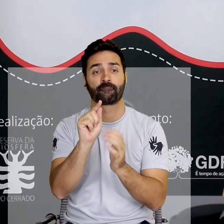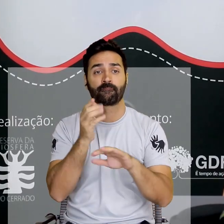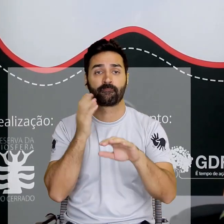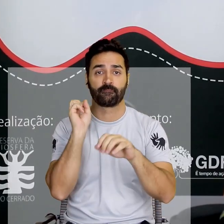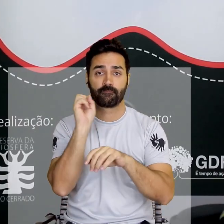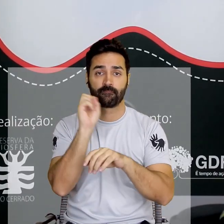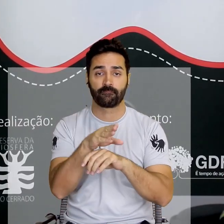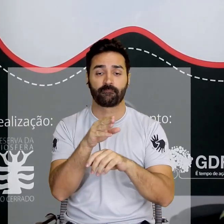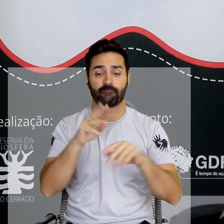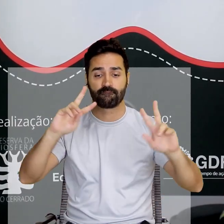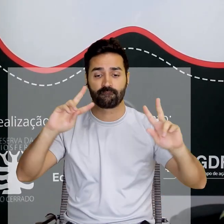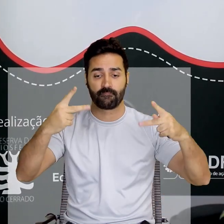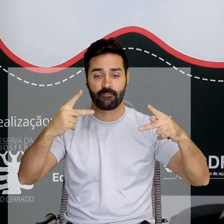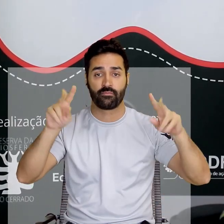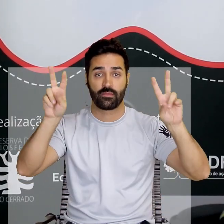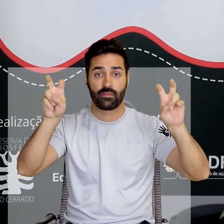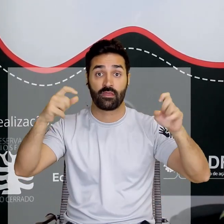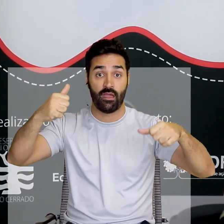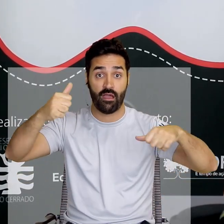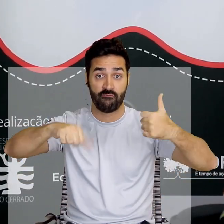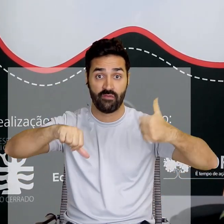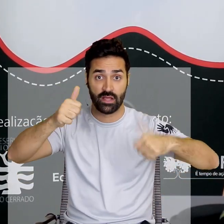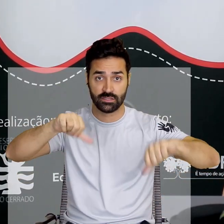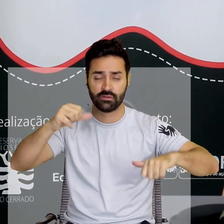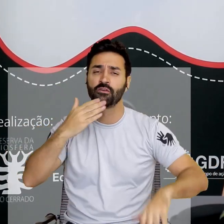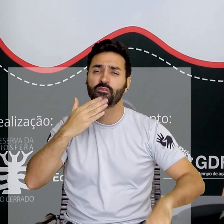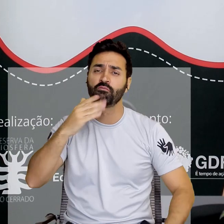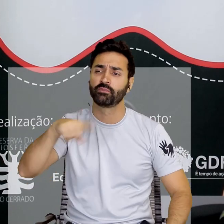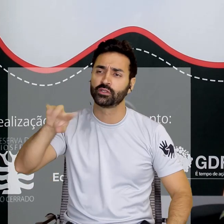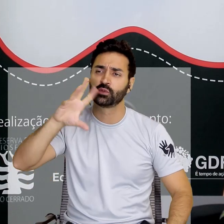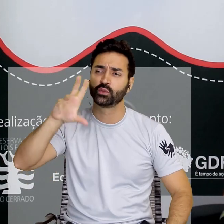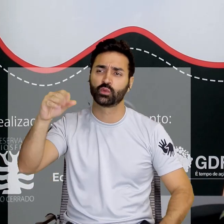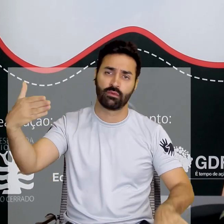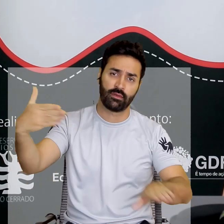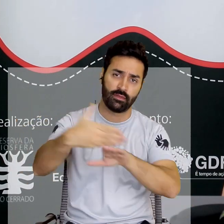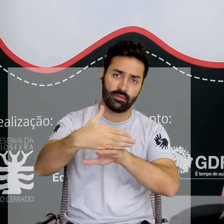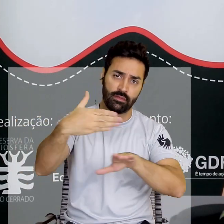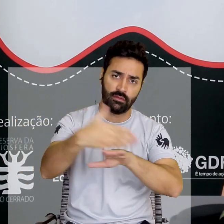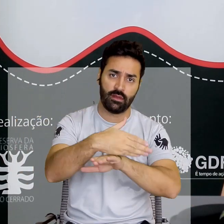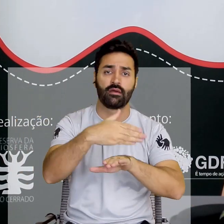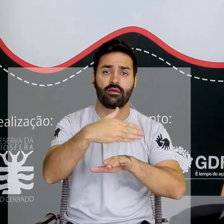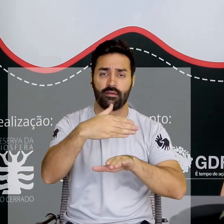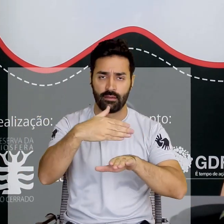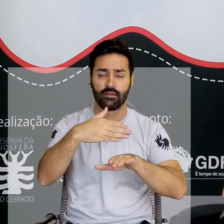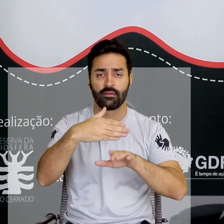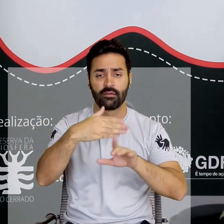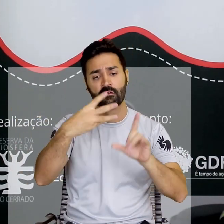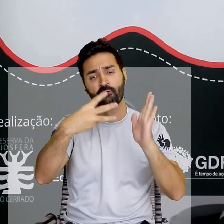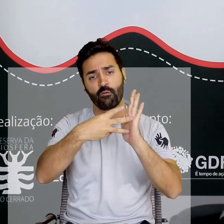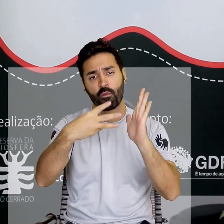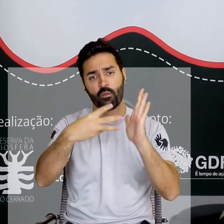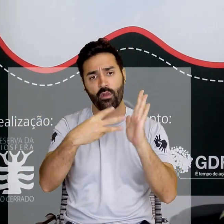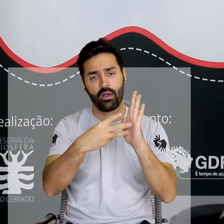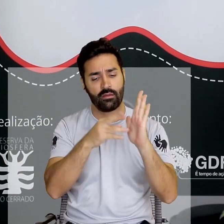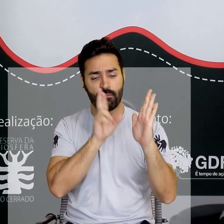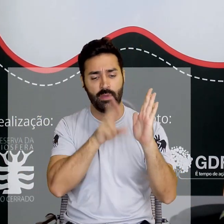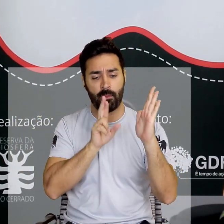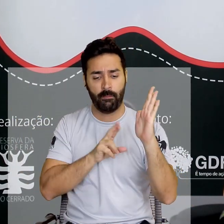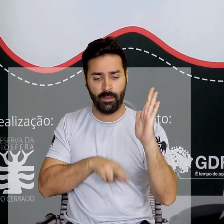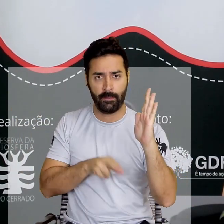formulário de avaliação. Tá? A gente gostaria de pedir que todo mundo entrasse lá, depois tirasse um tempinho para responder esse